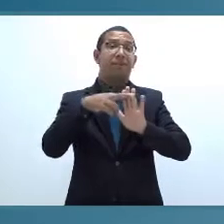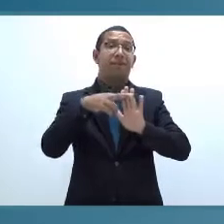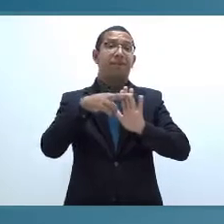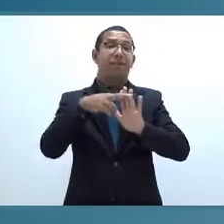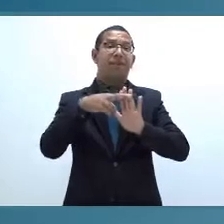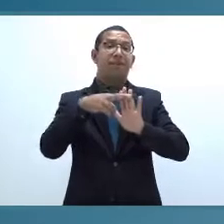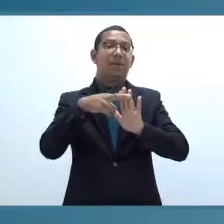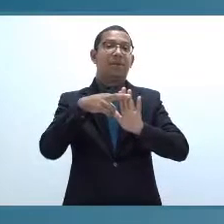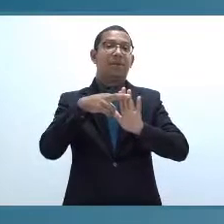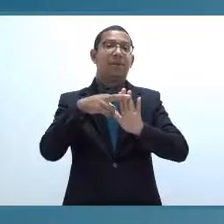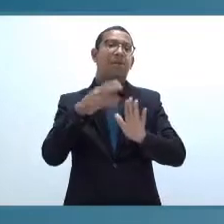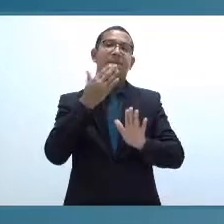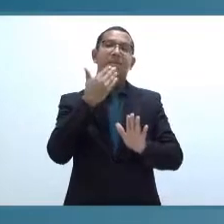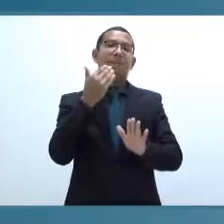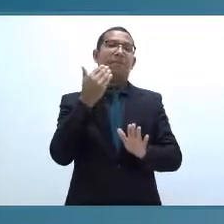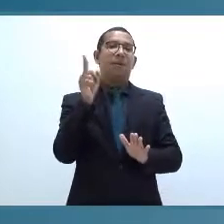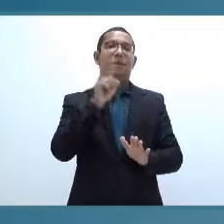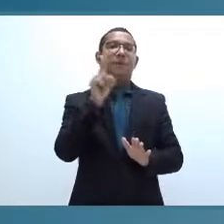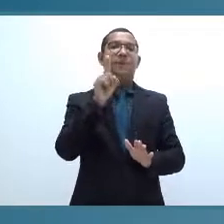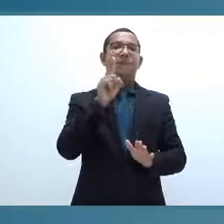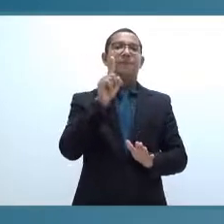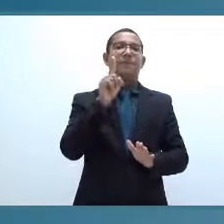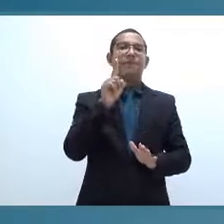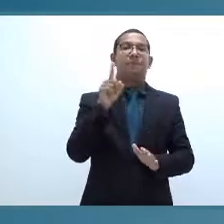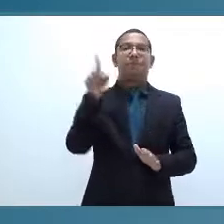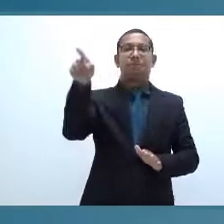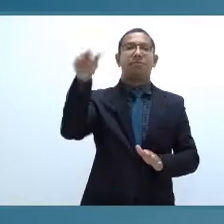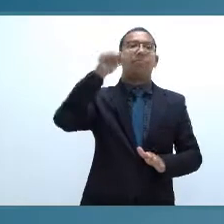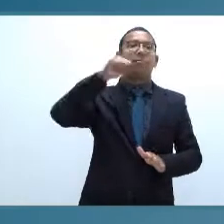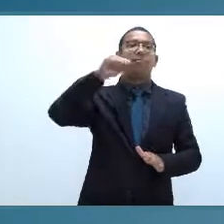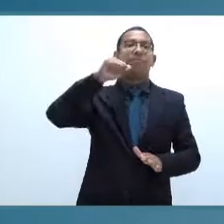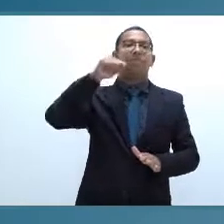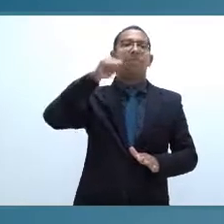E, atendo ao pedido da